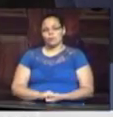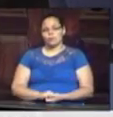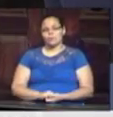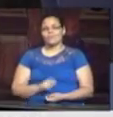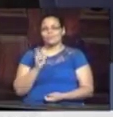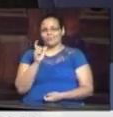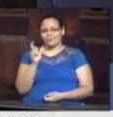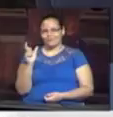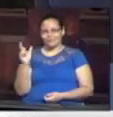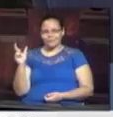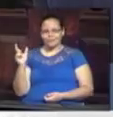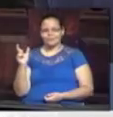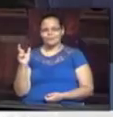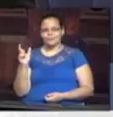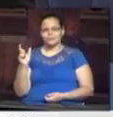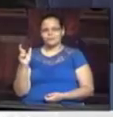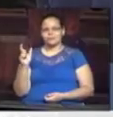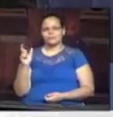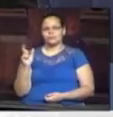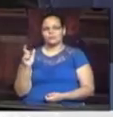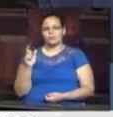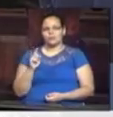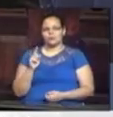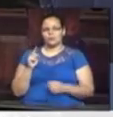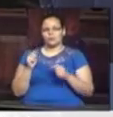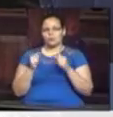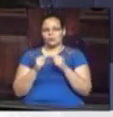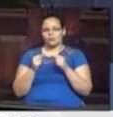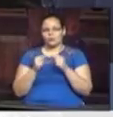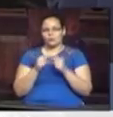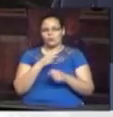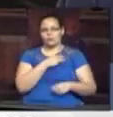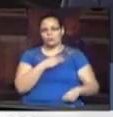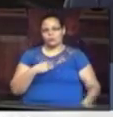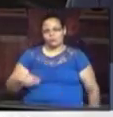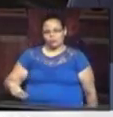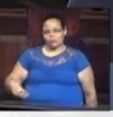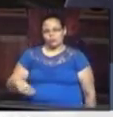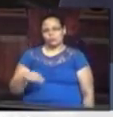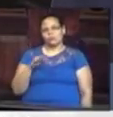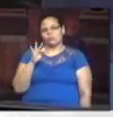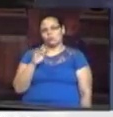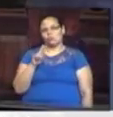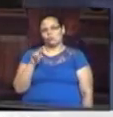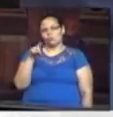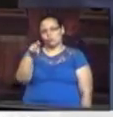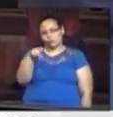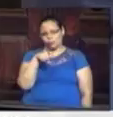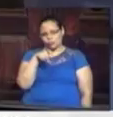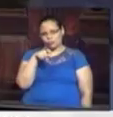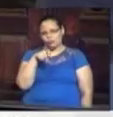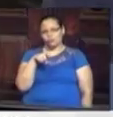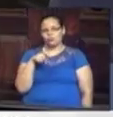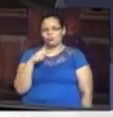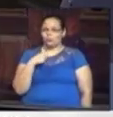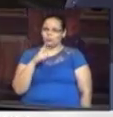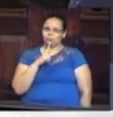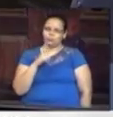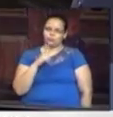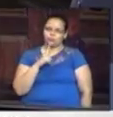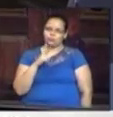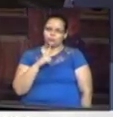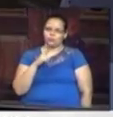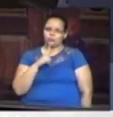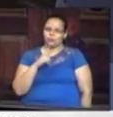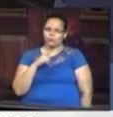às palavras, aos comentários em relação ao ministro Luiz Fux. Eu, particularmente,